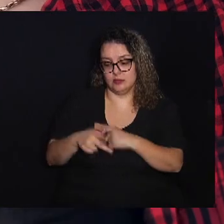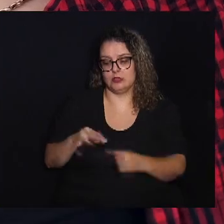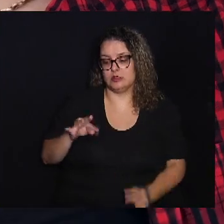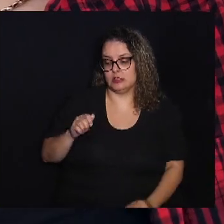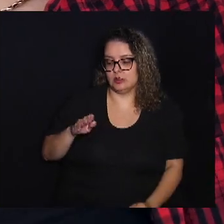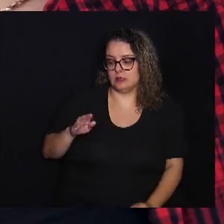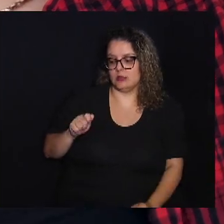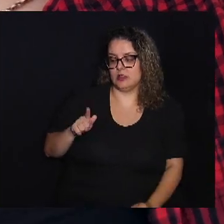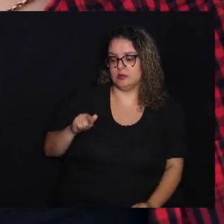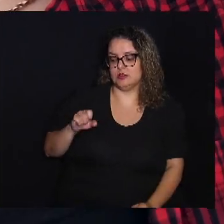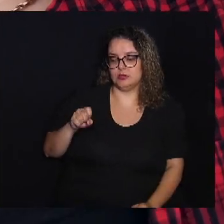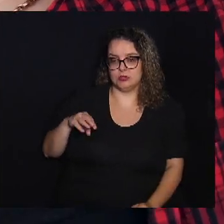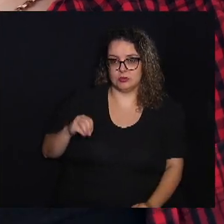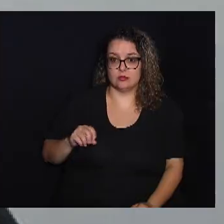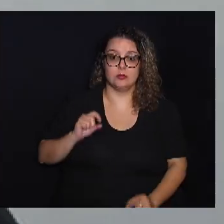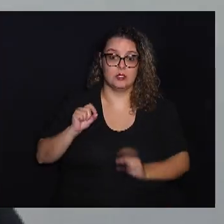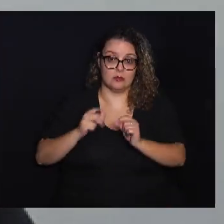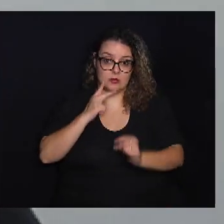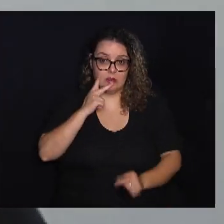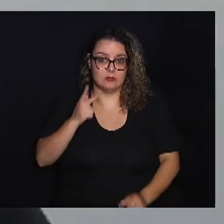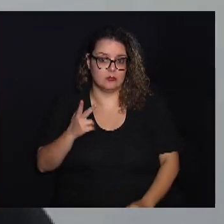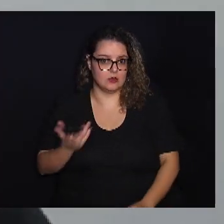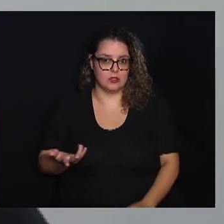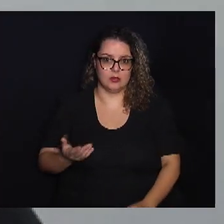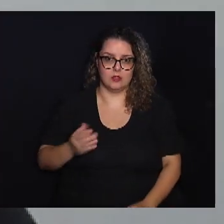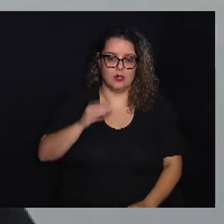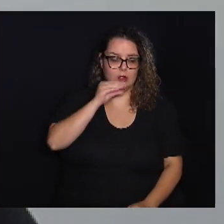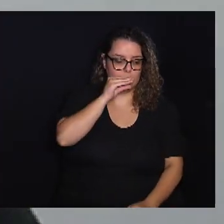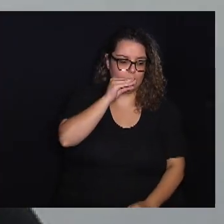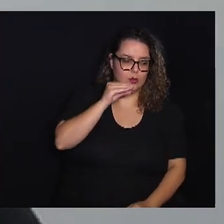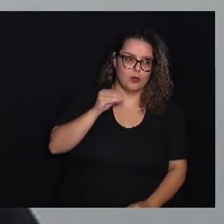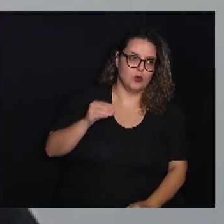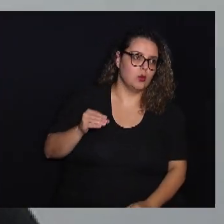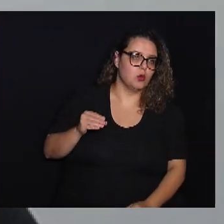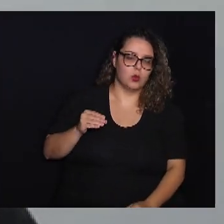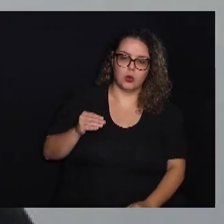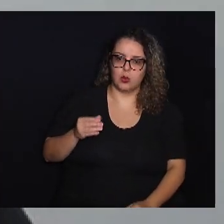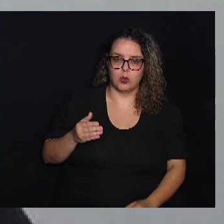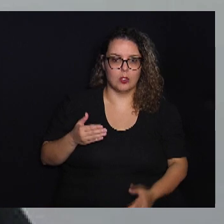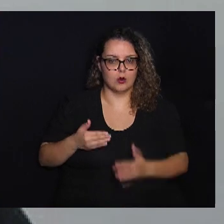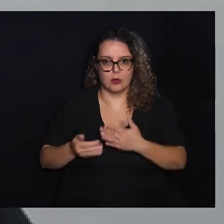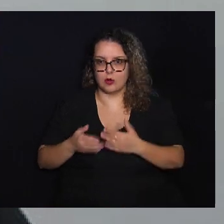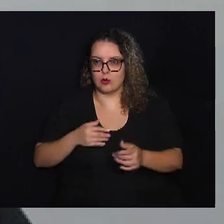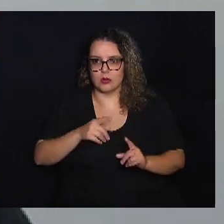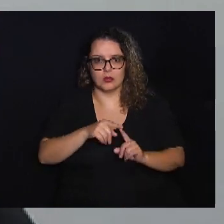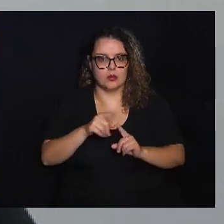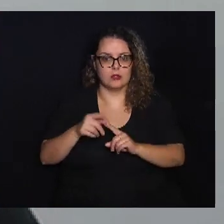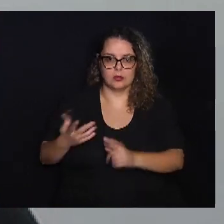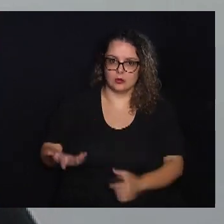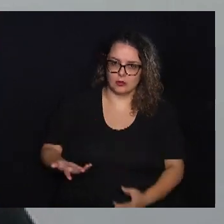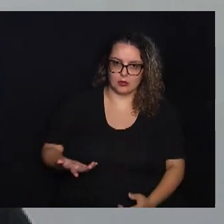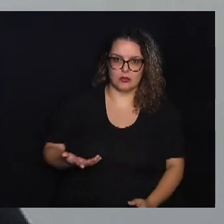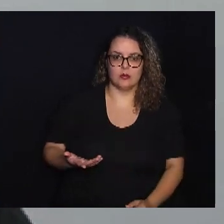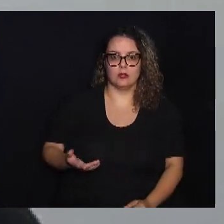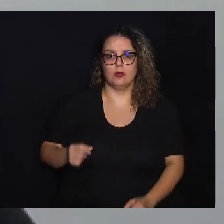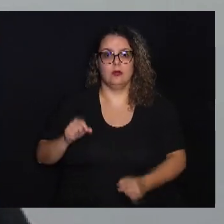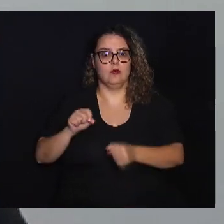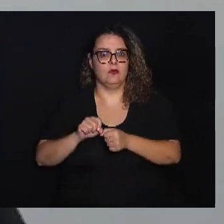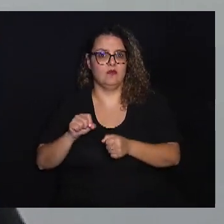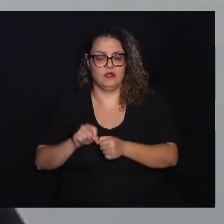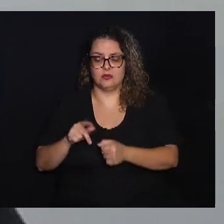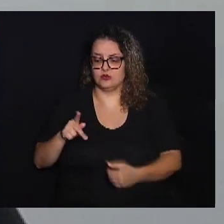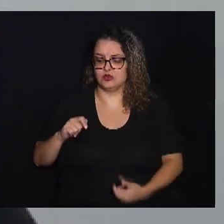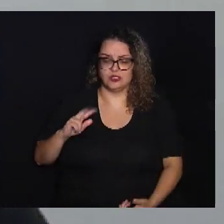qualquer coisa, é tentar cessar o tabagismo, né? Porque é a principal medida que a gente sabe que reduziu a mortalidade no mundo do câncer de pulmão, além